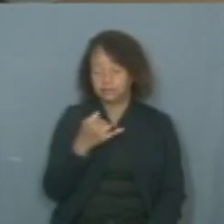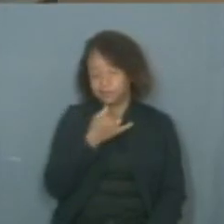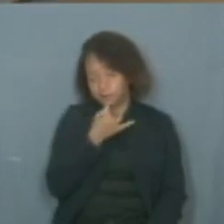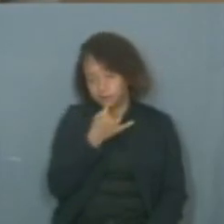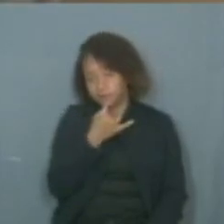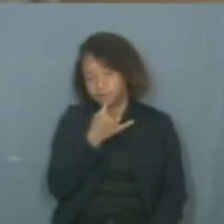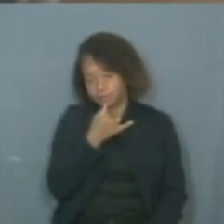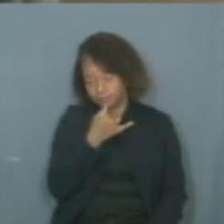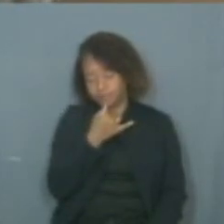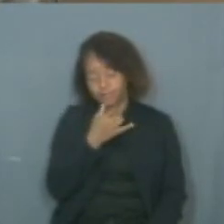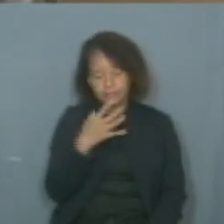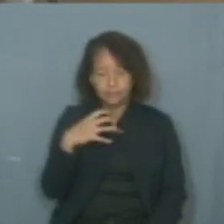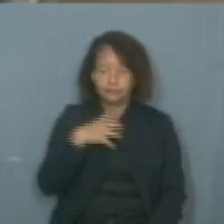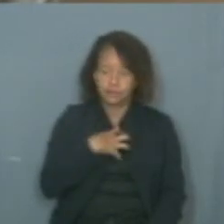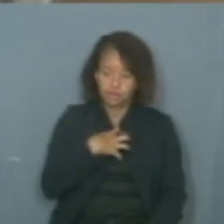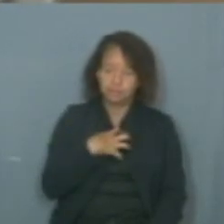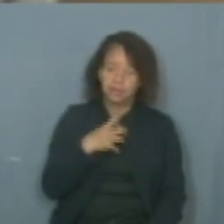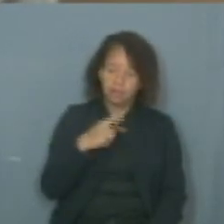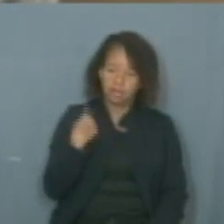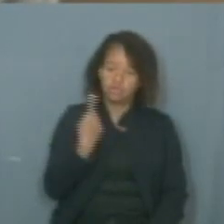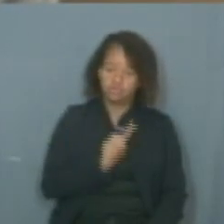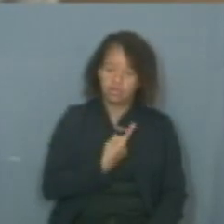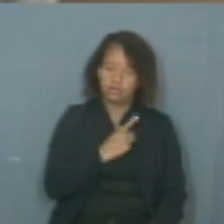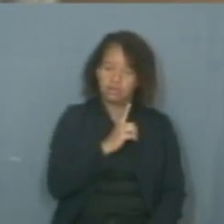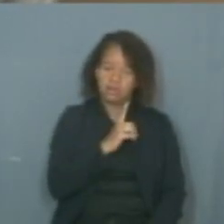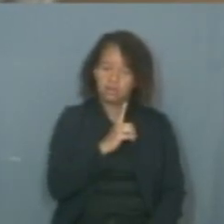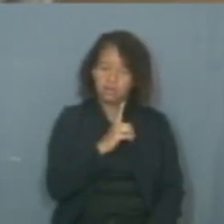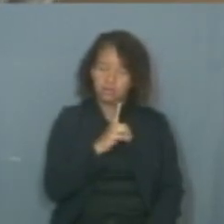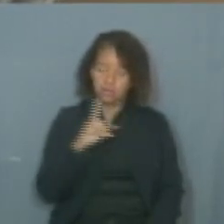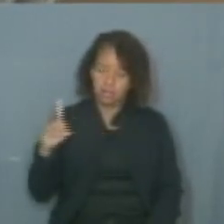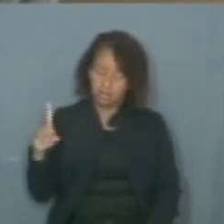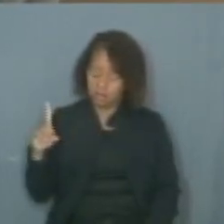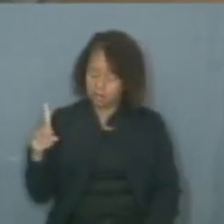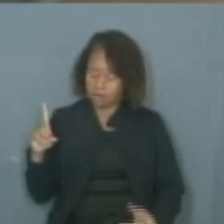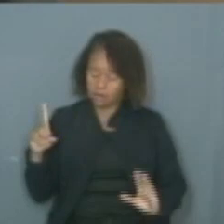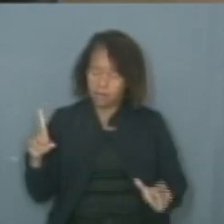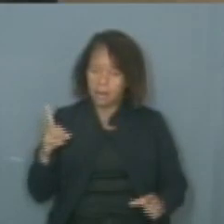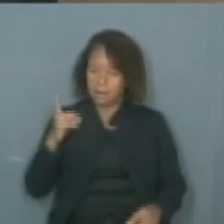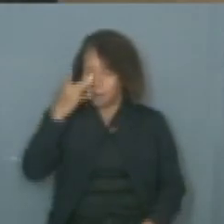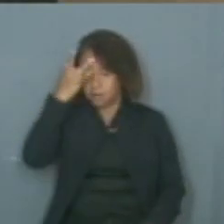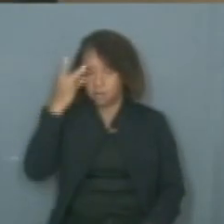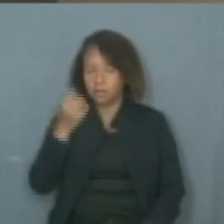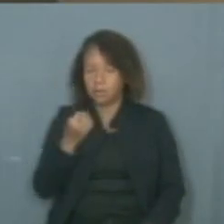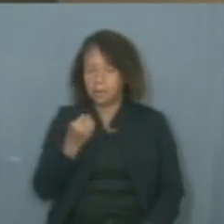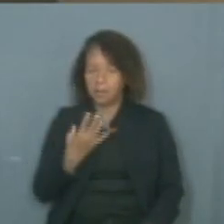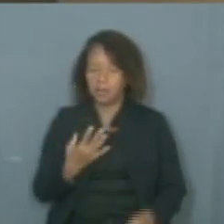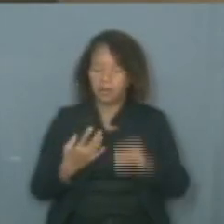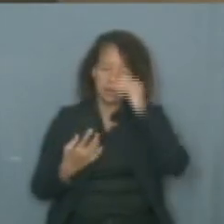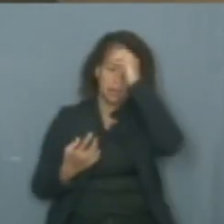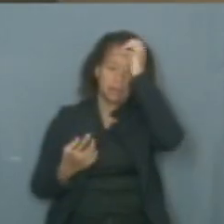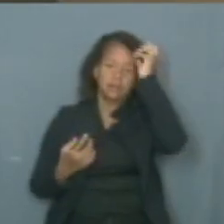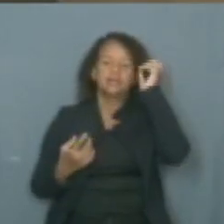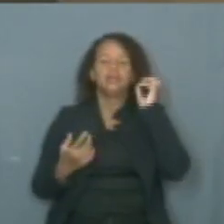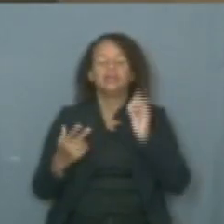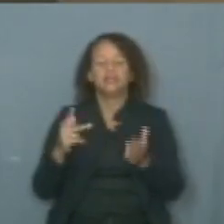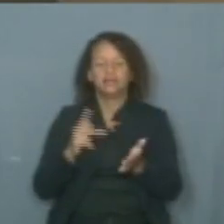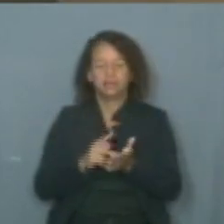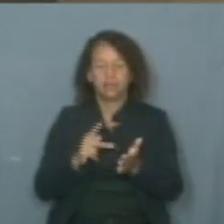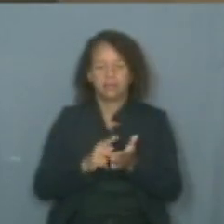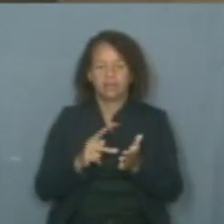triste. Infelizmente, a direita, aquelas pessoas do bem, tem que realmente